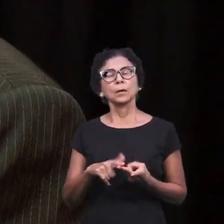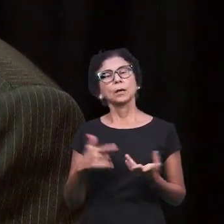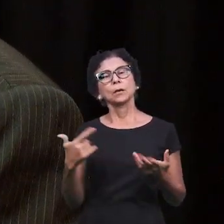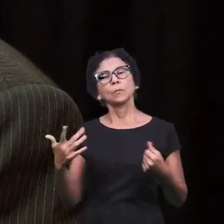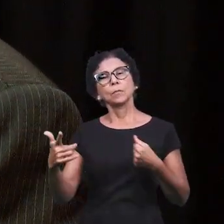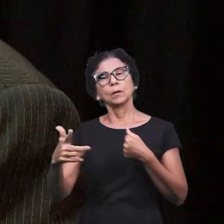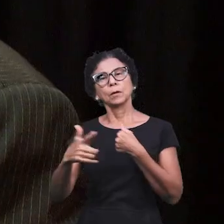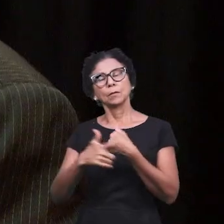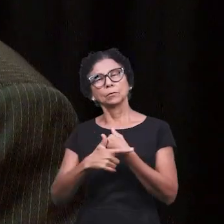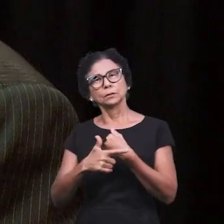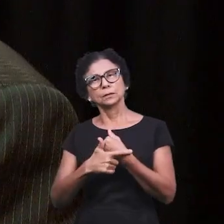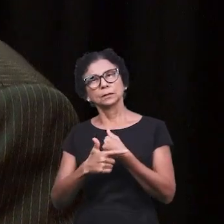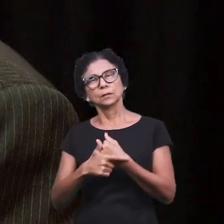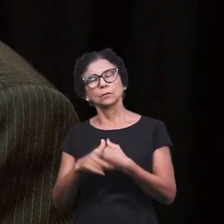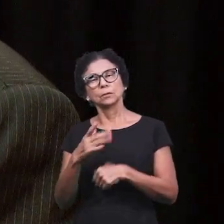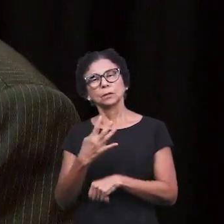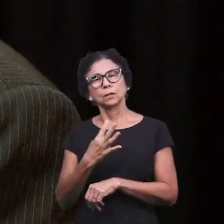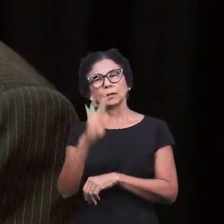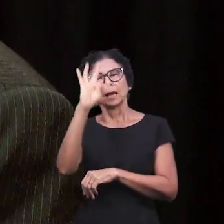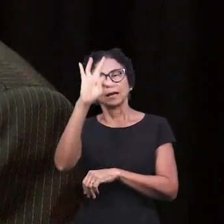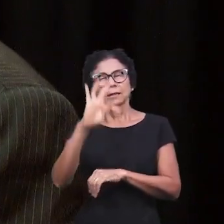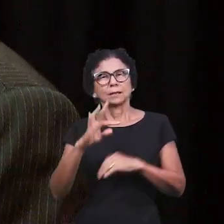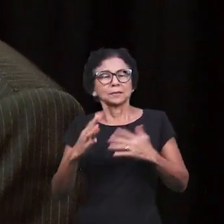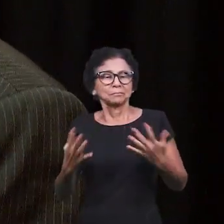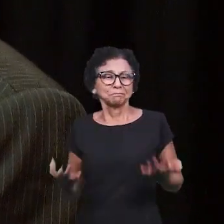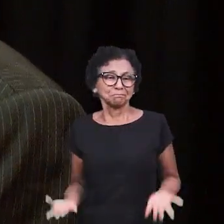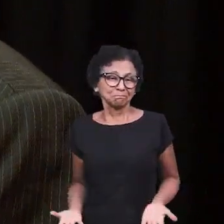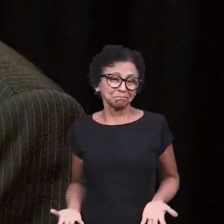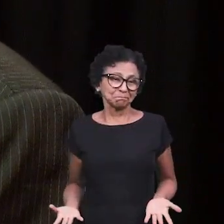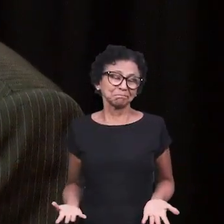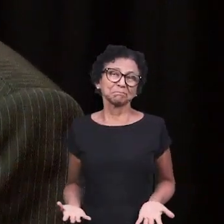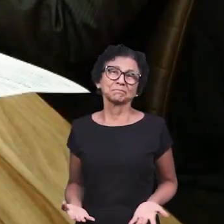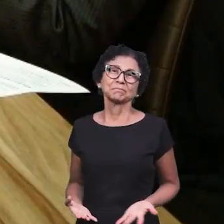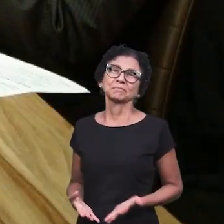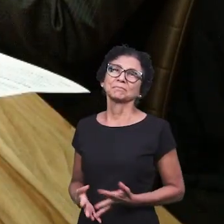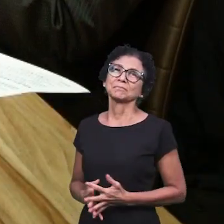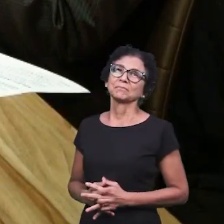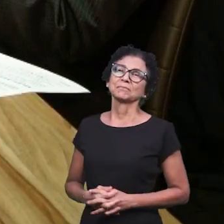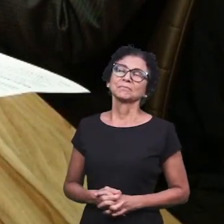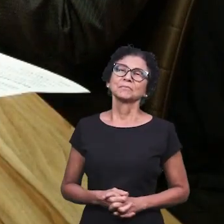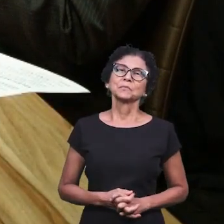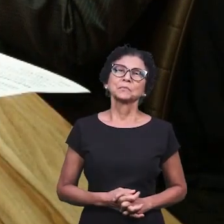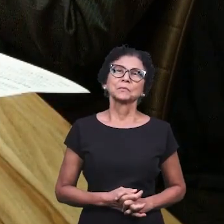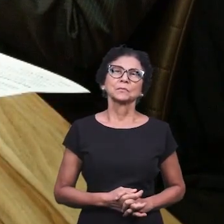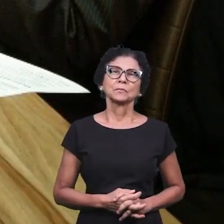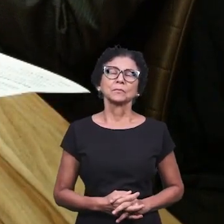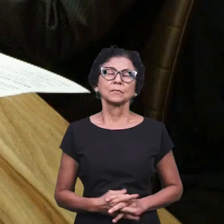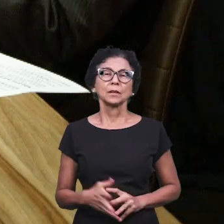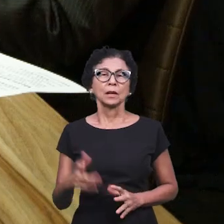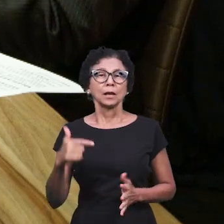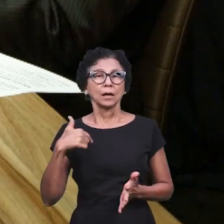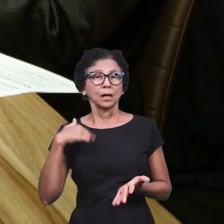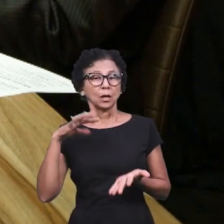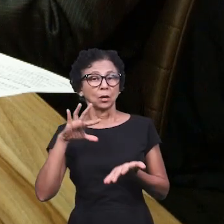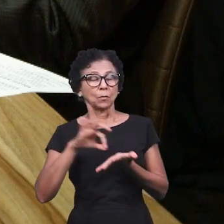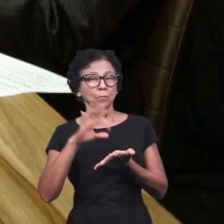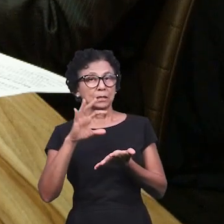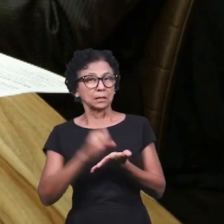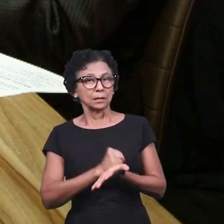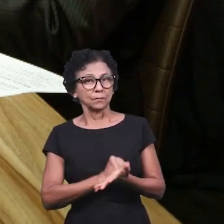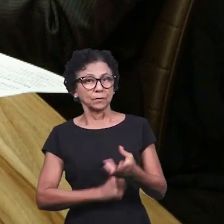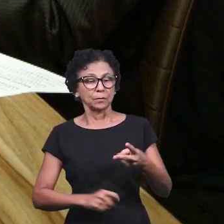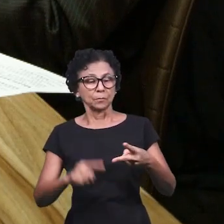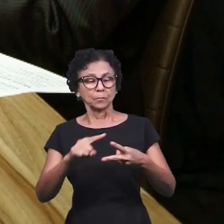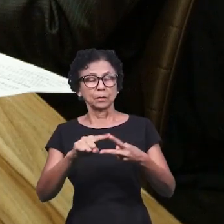concurso estude o edital. Estude o edital. Leia o edital. Você fala, já fizemos programas sobre isso. Eu me inscrevi para os